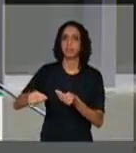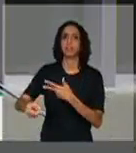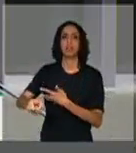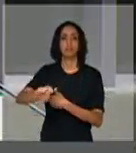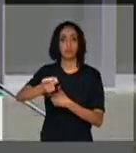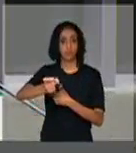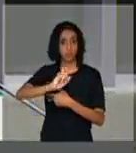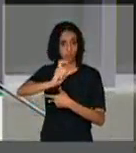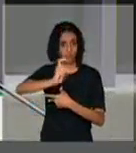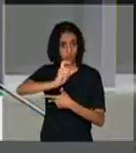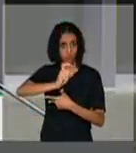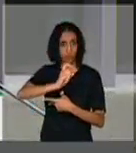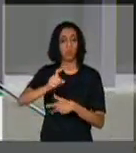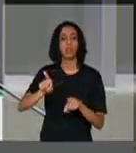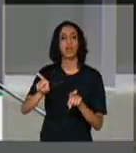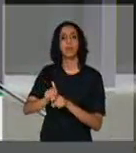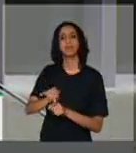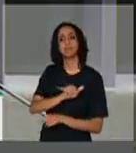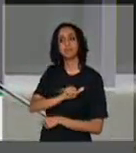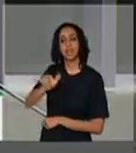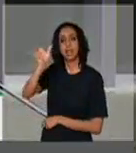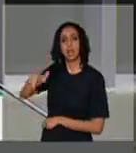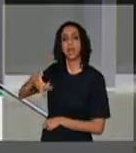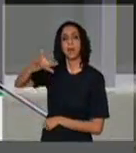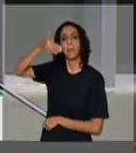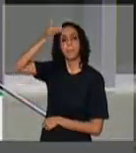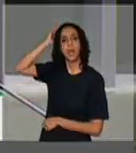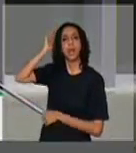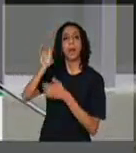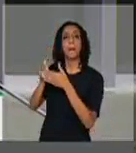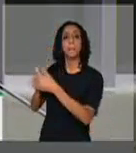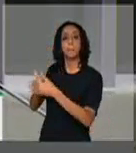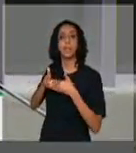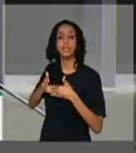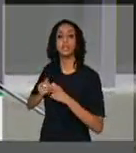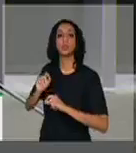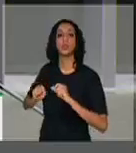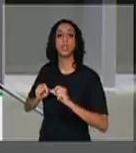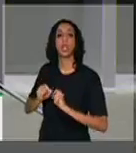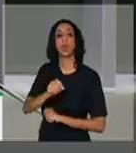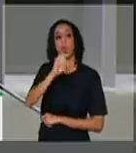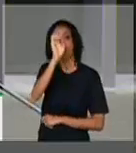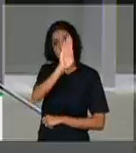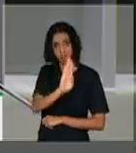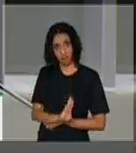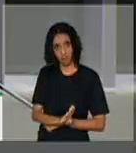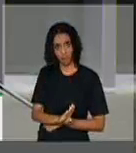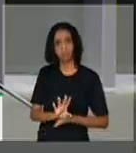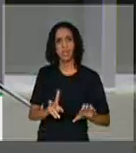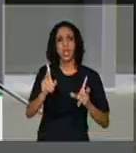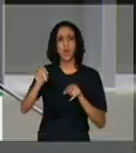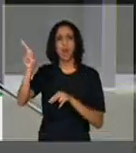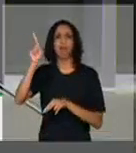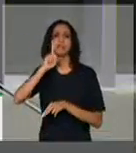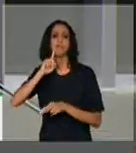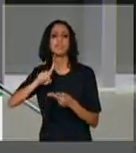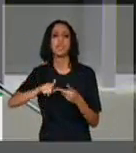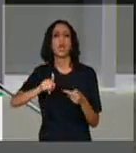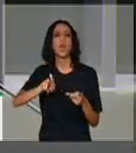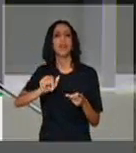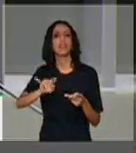da República, solicitando que o Brasil esteja entre os países, a exemplo dos Estados Unidos,